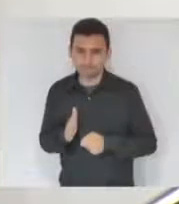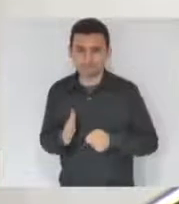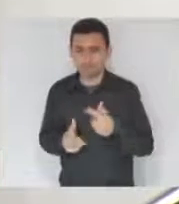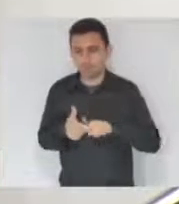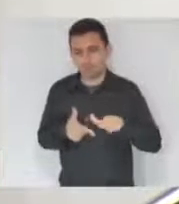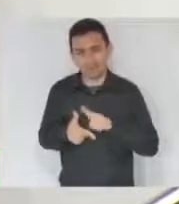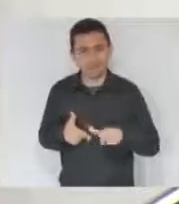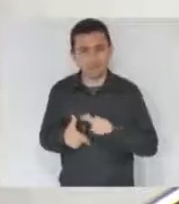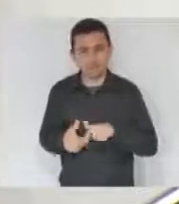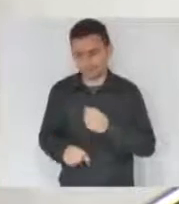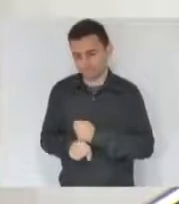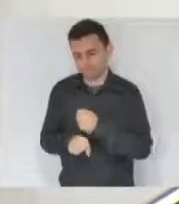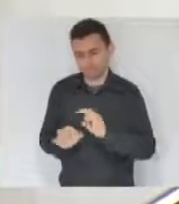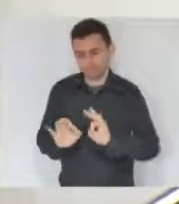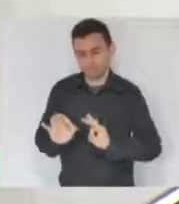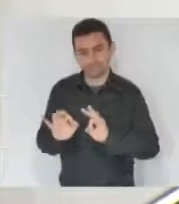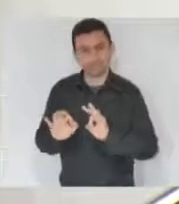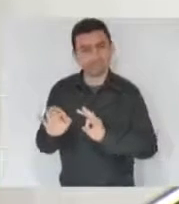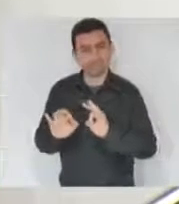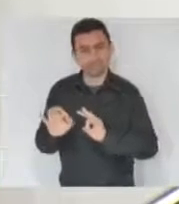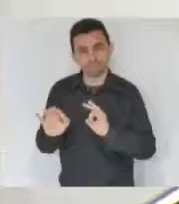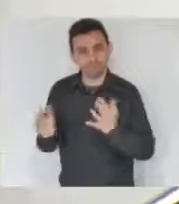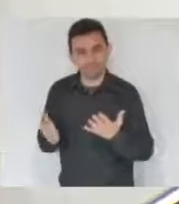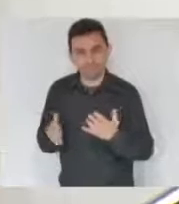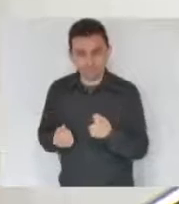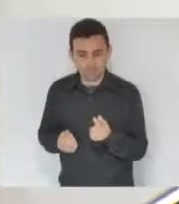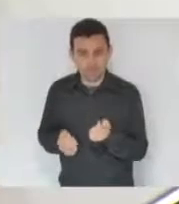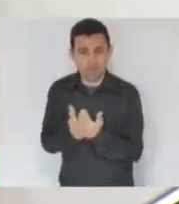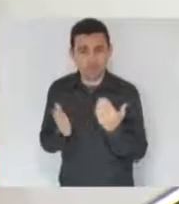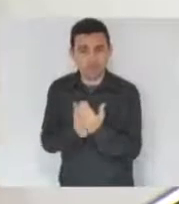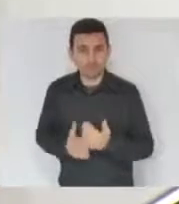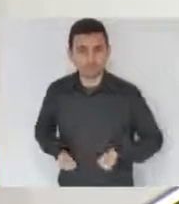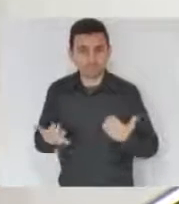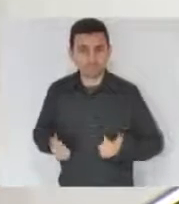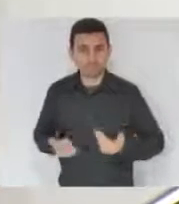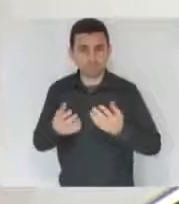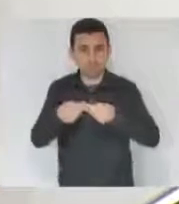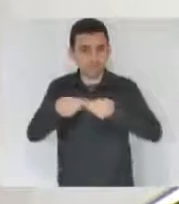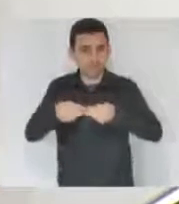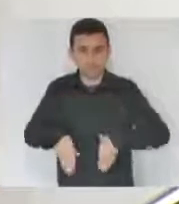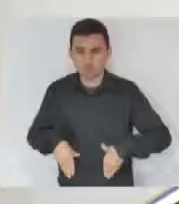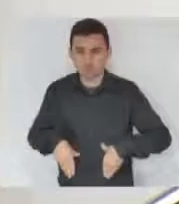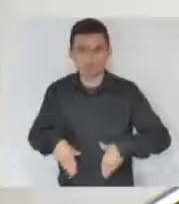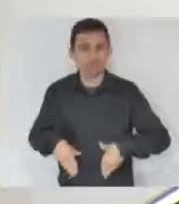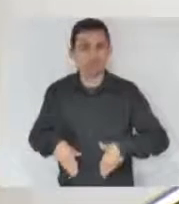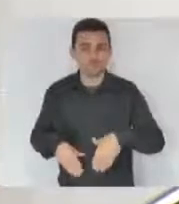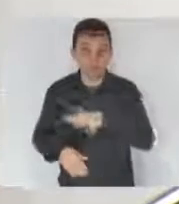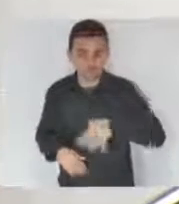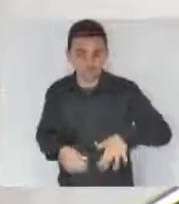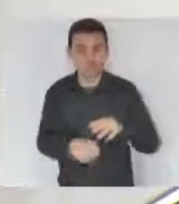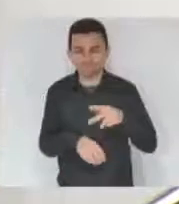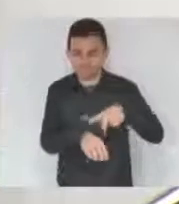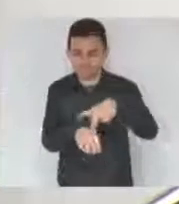na sua construção e custos desnecessários, causando prejuízos consideráveis em muitos